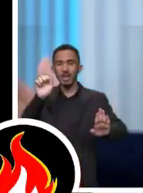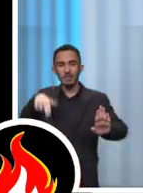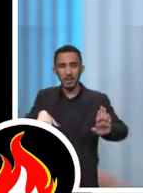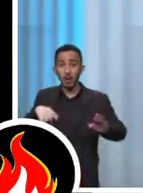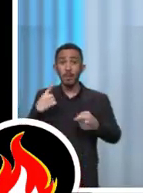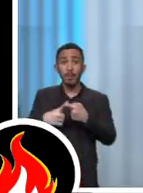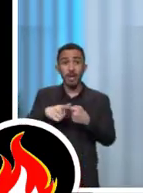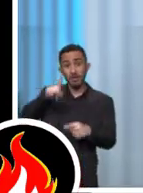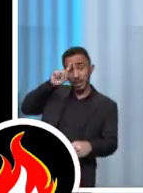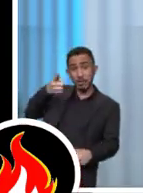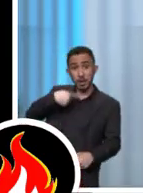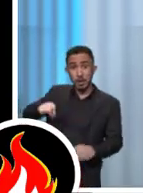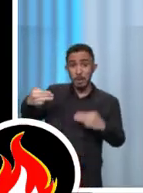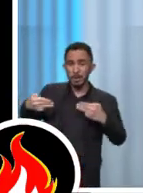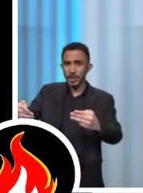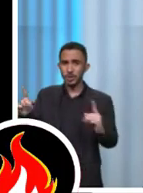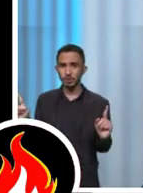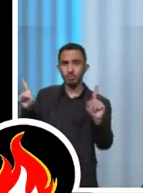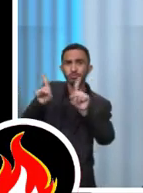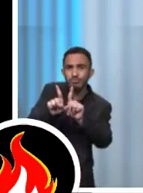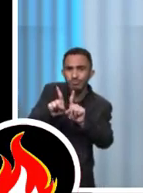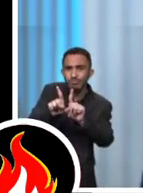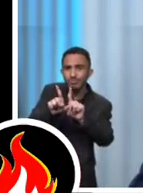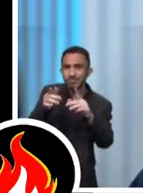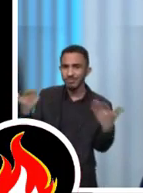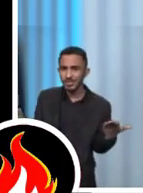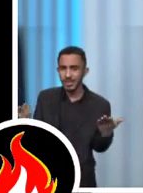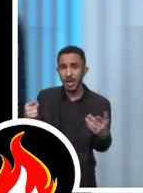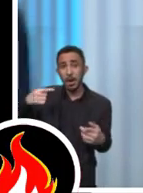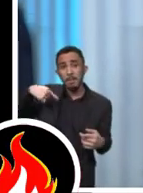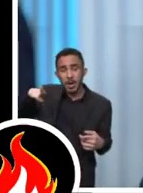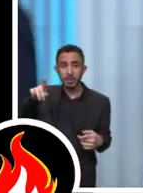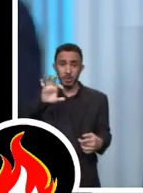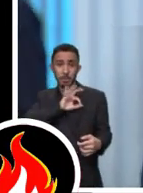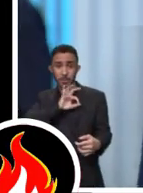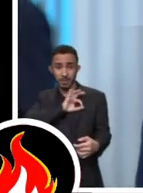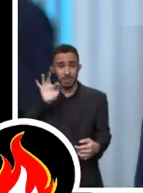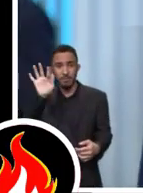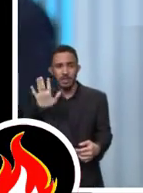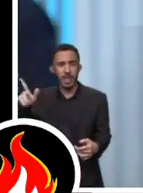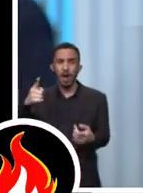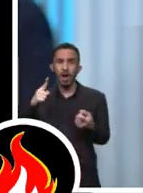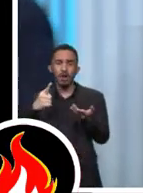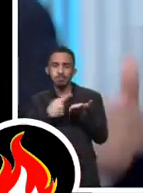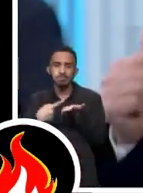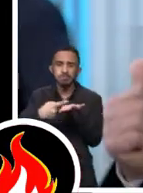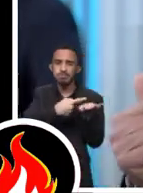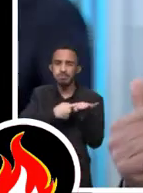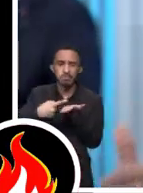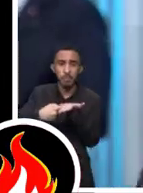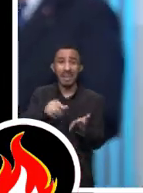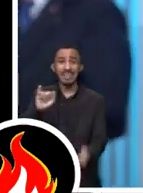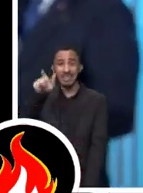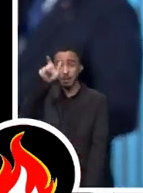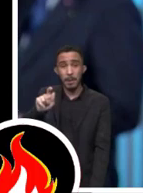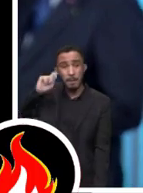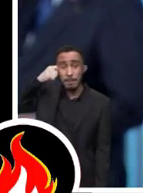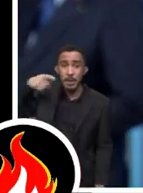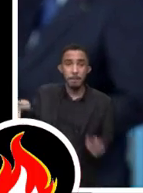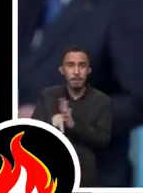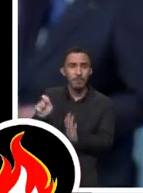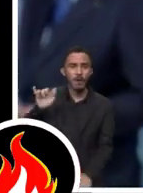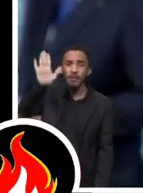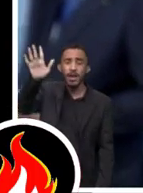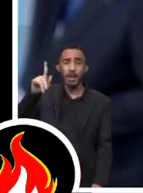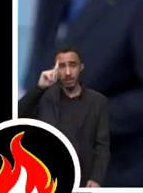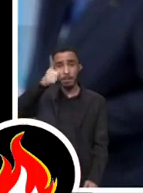mandou até seu Ministro ir lá você mandou uma política Federal e negociar porque se fosse um negro de uma favela